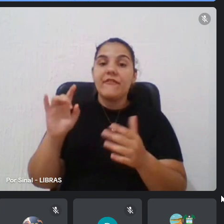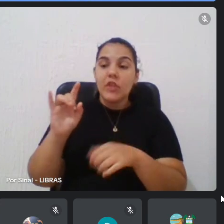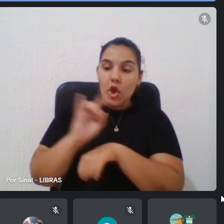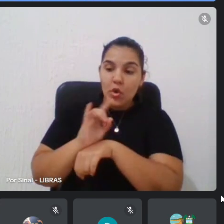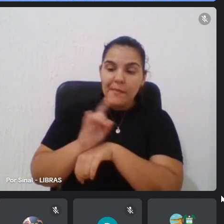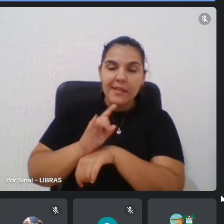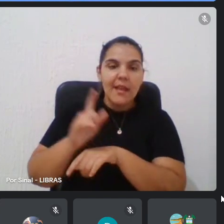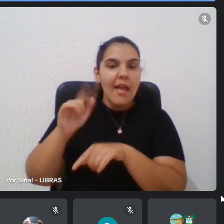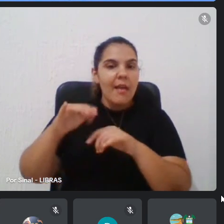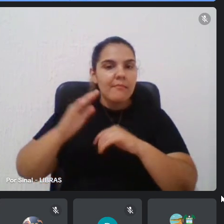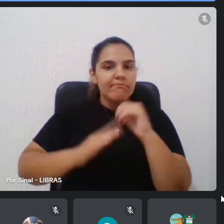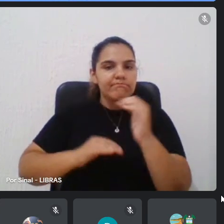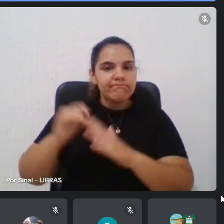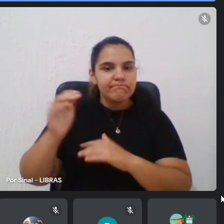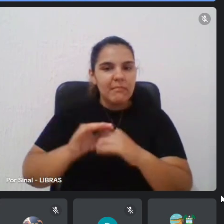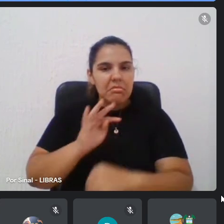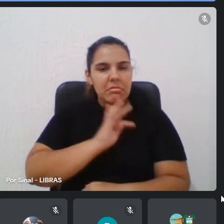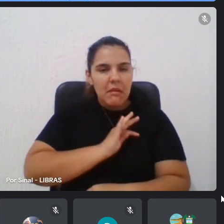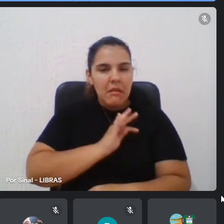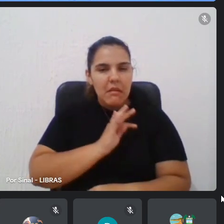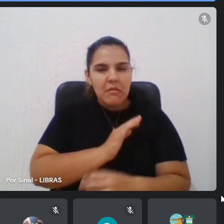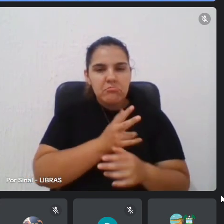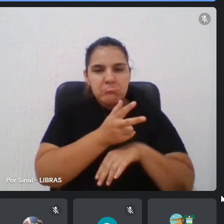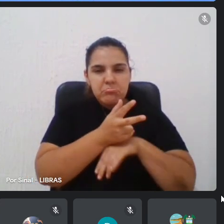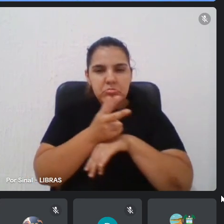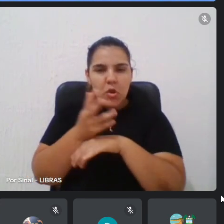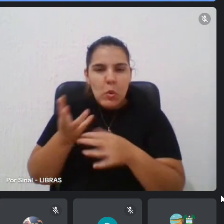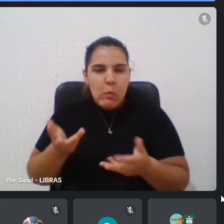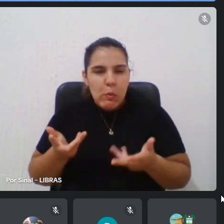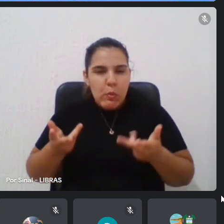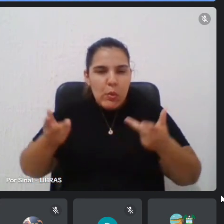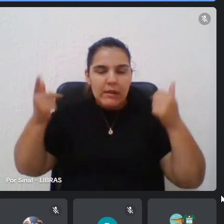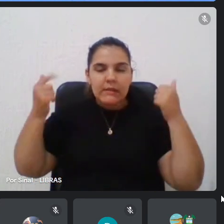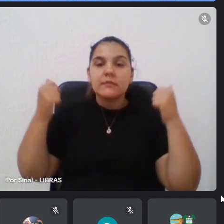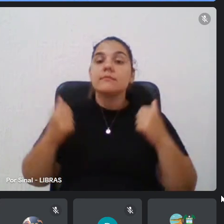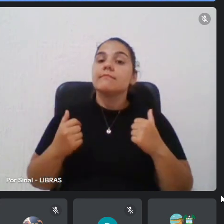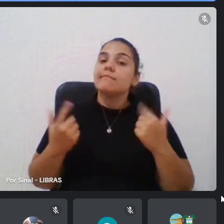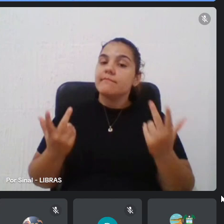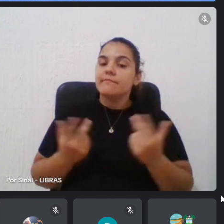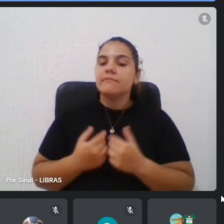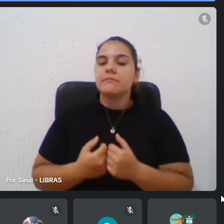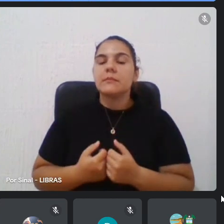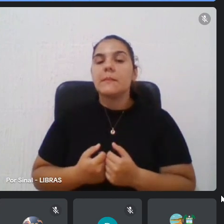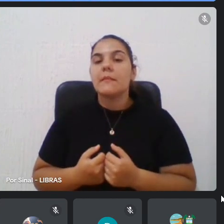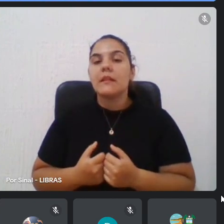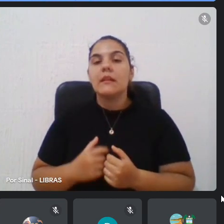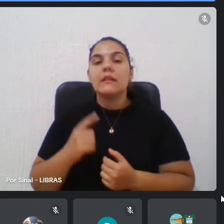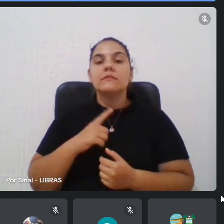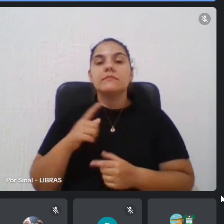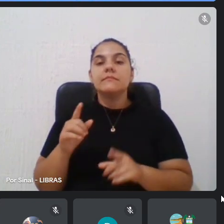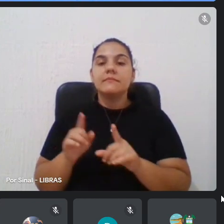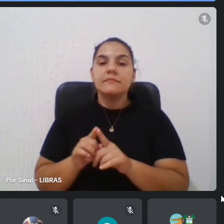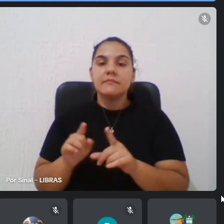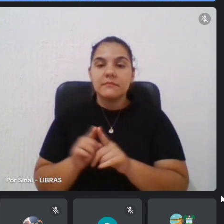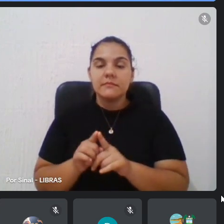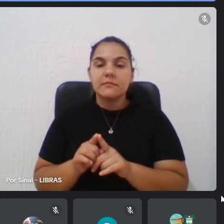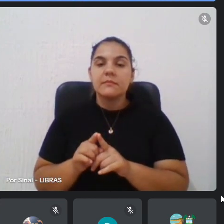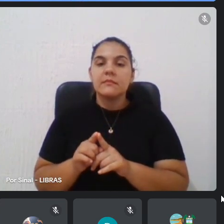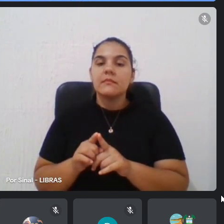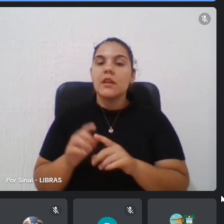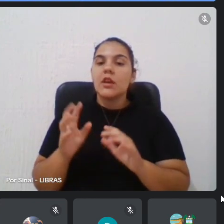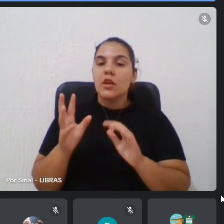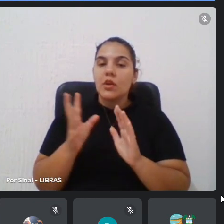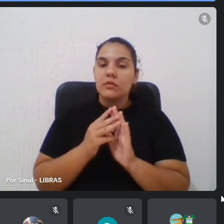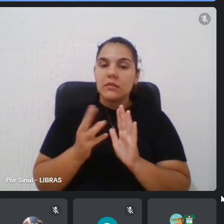produção tem também conteúdo para quem já filmou e gostaria de montar, gostaria de fazer um filme, tudo isso são